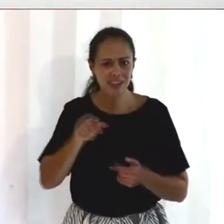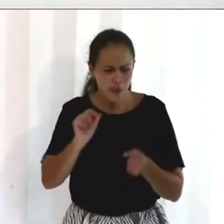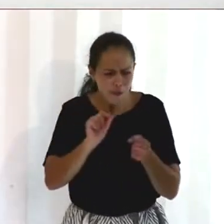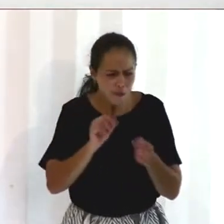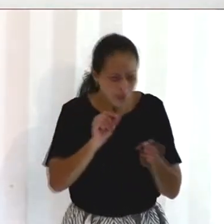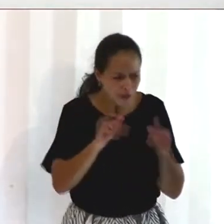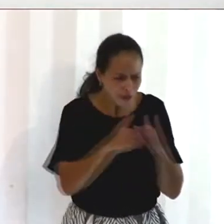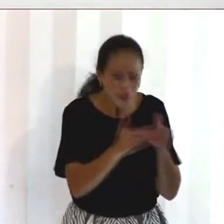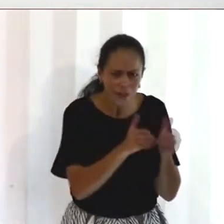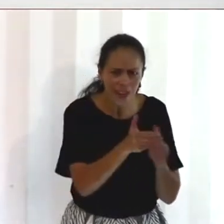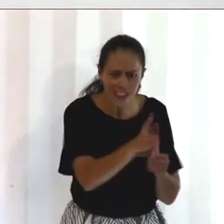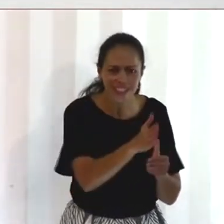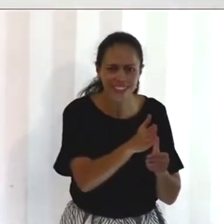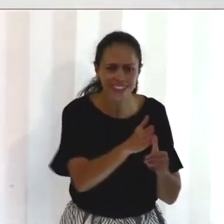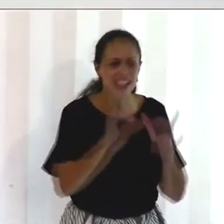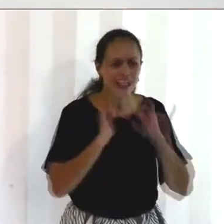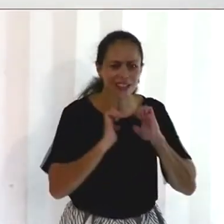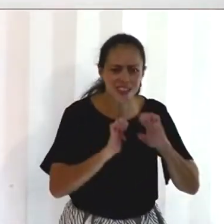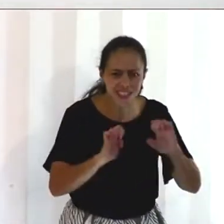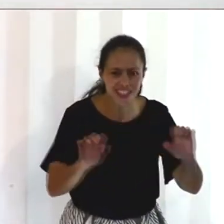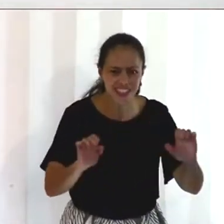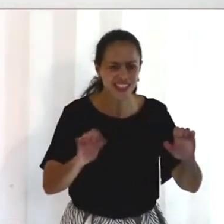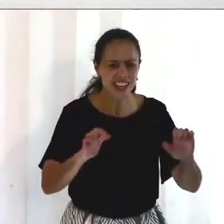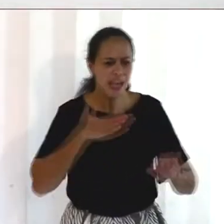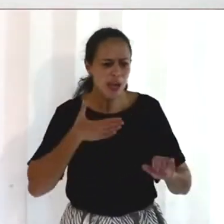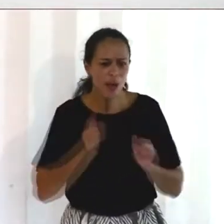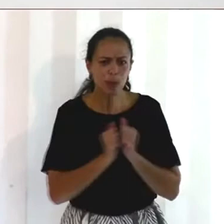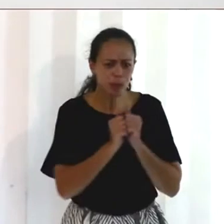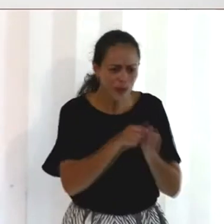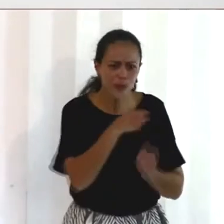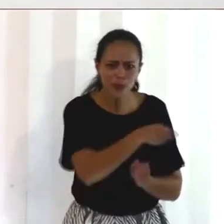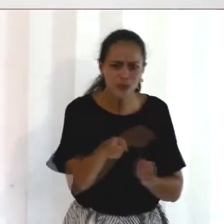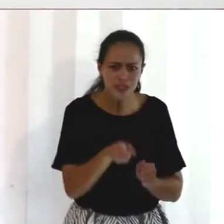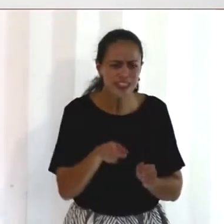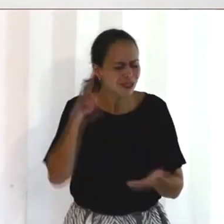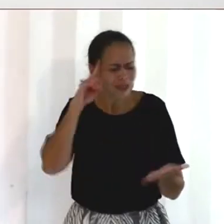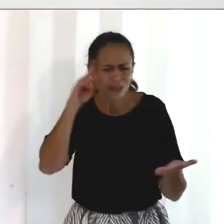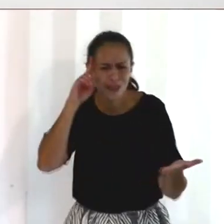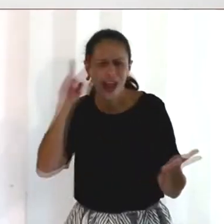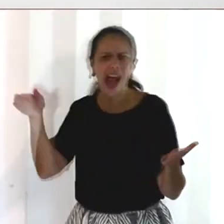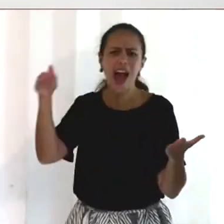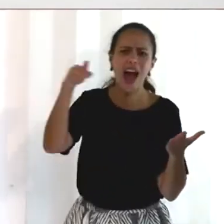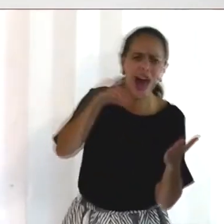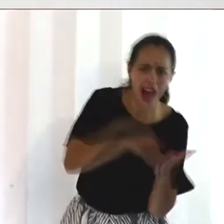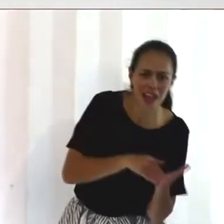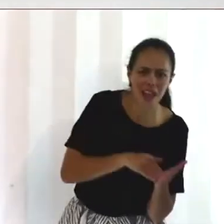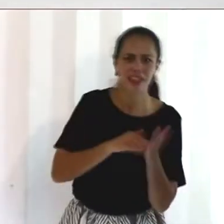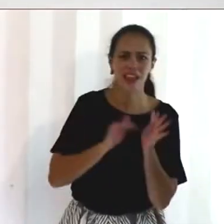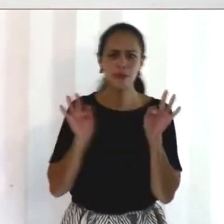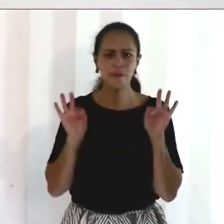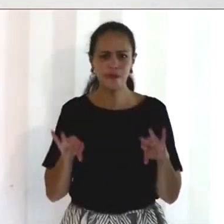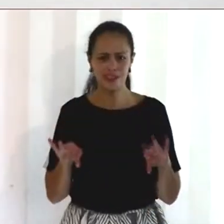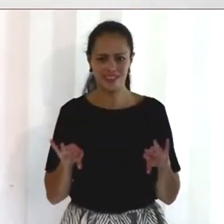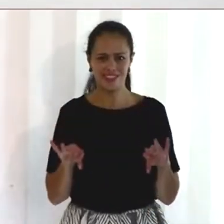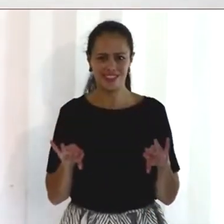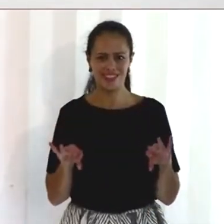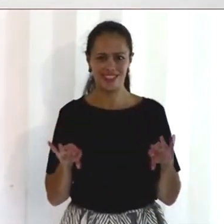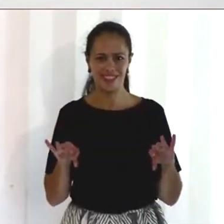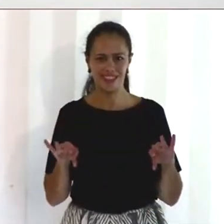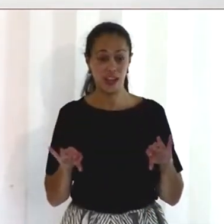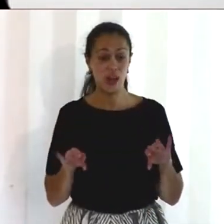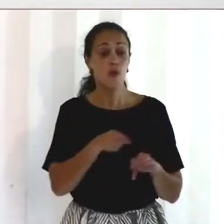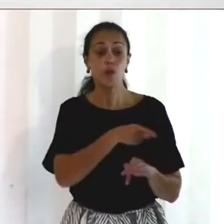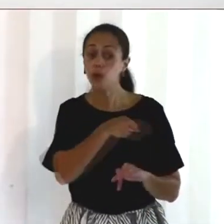tenho ordenado, e eis que estarei convosco todos os dias, até a consumação dos séculos. Jesus disse, o que